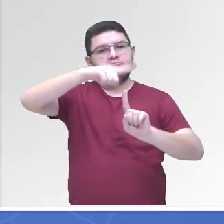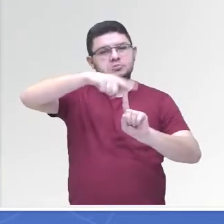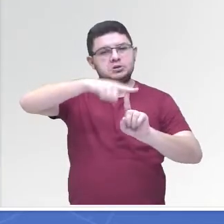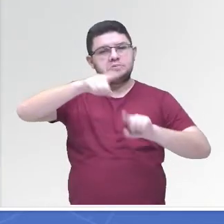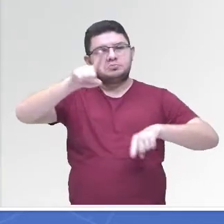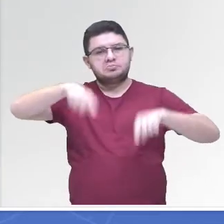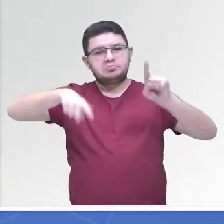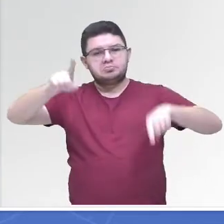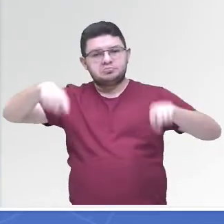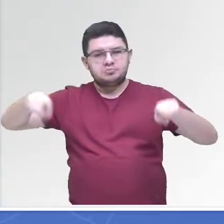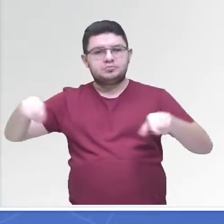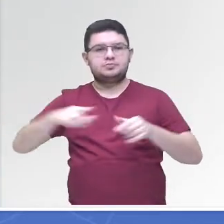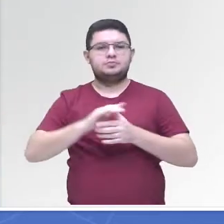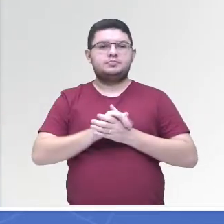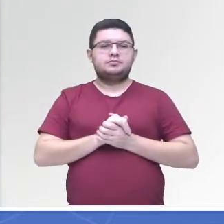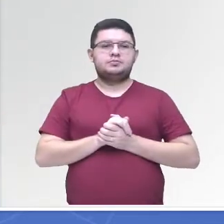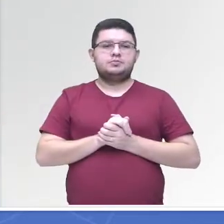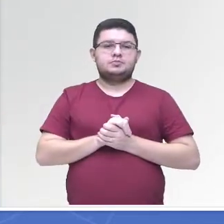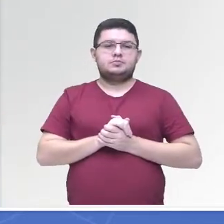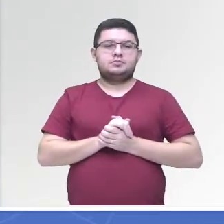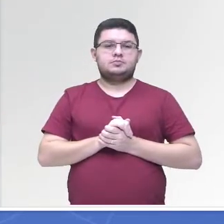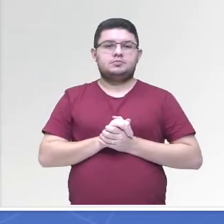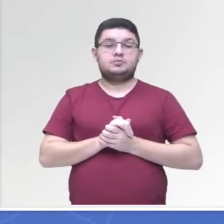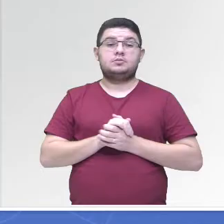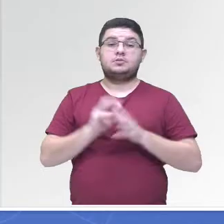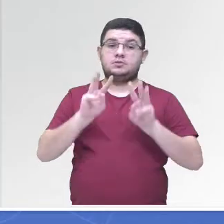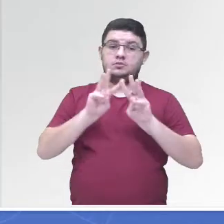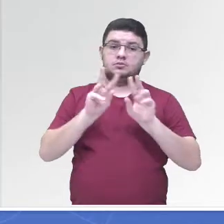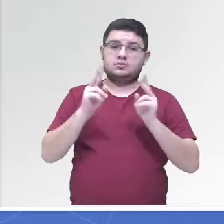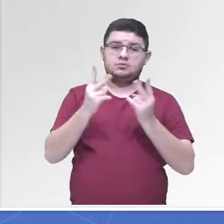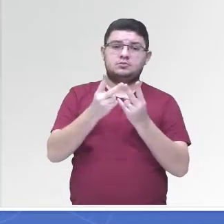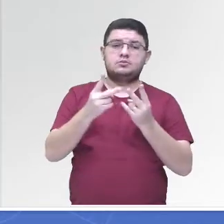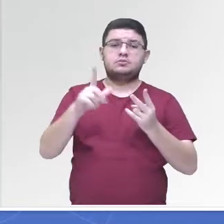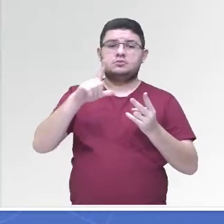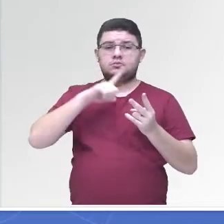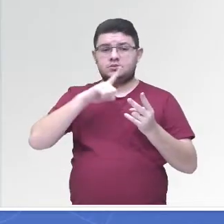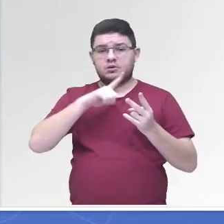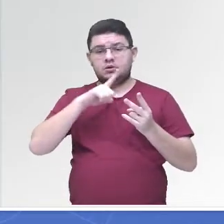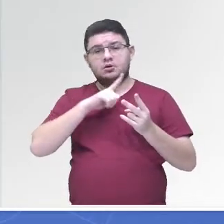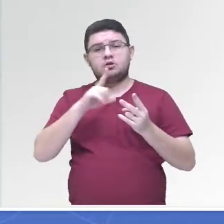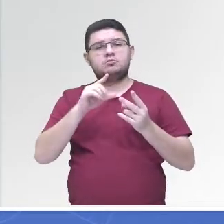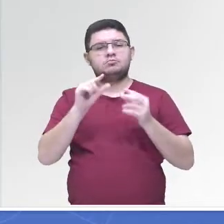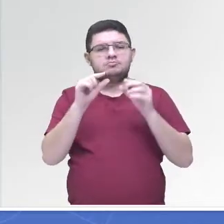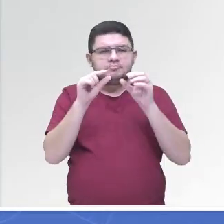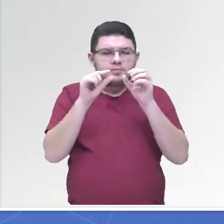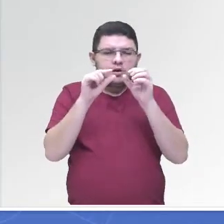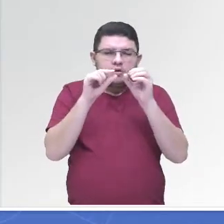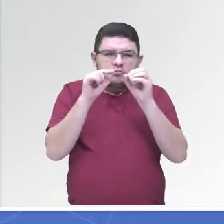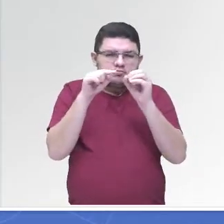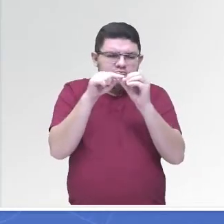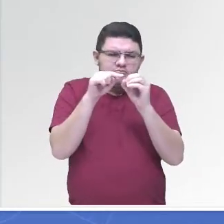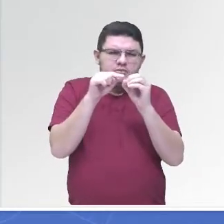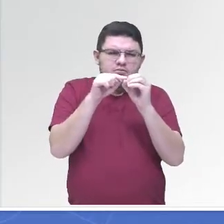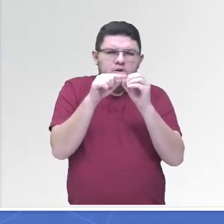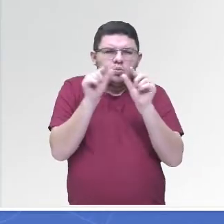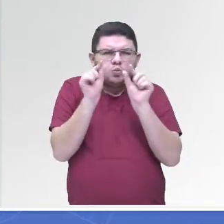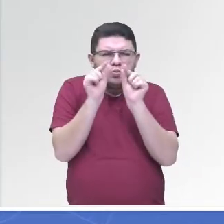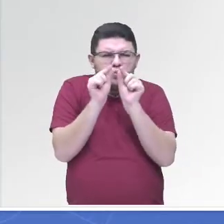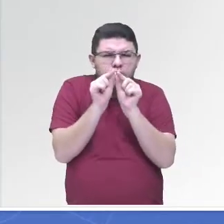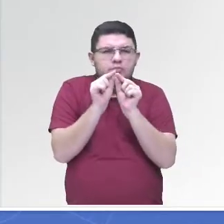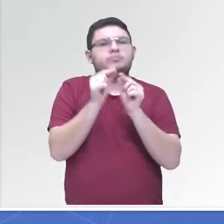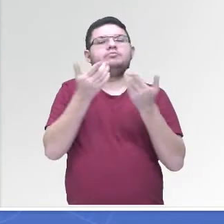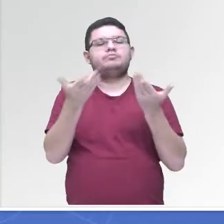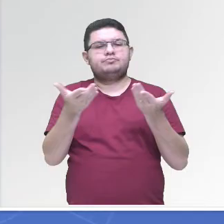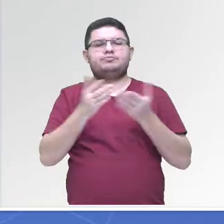mais aí dos estados físicos. Então, a matéria, ela é constituída de pequenas partículas, tá? A gente vai